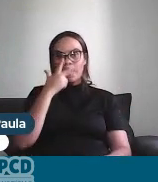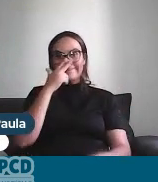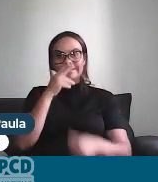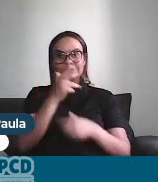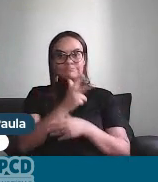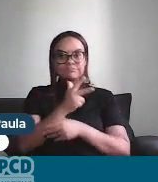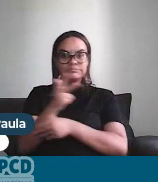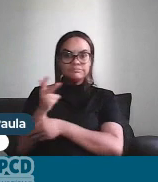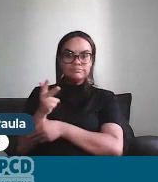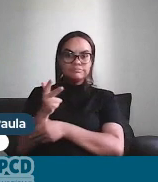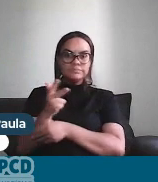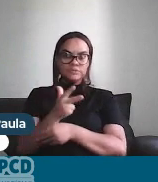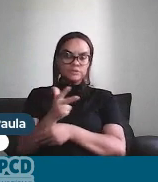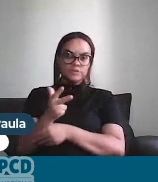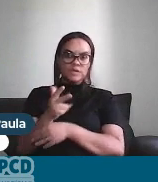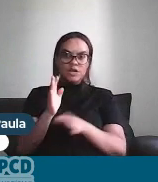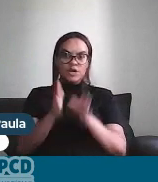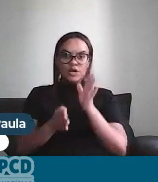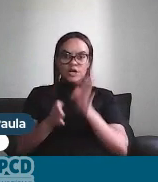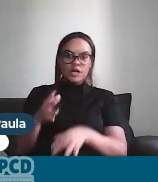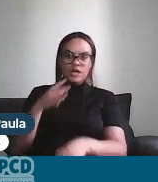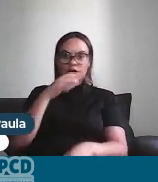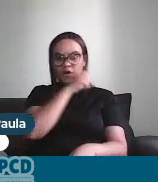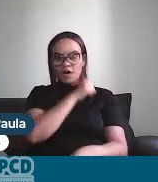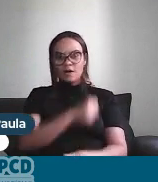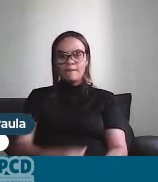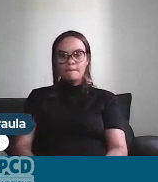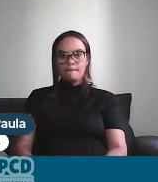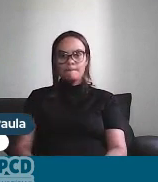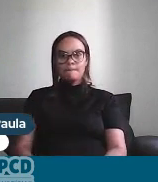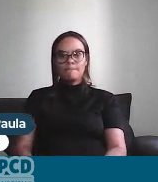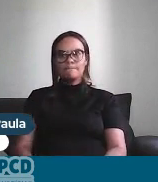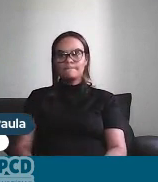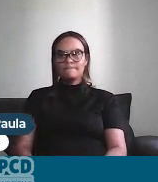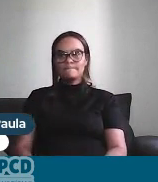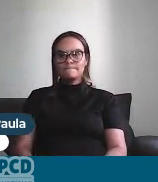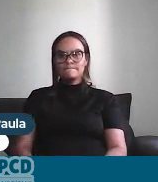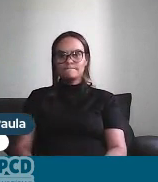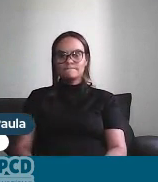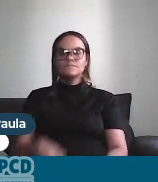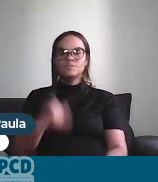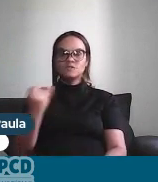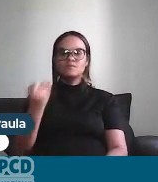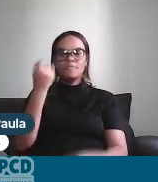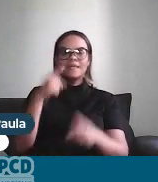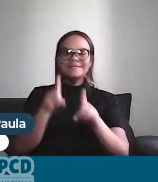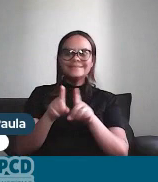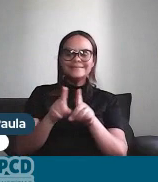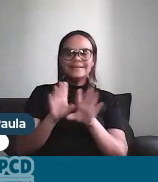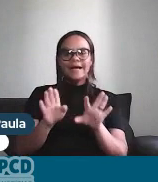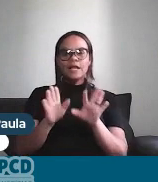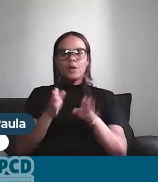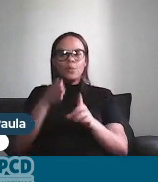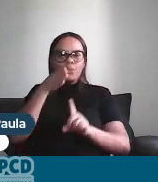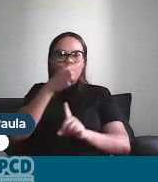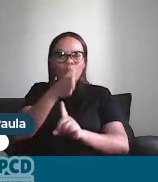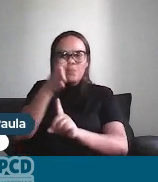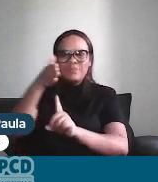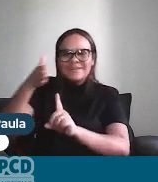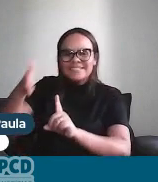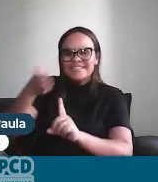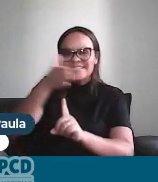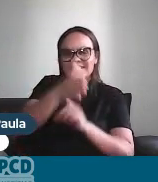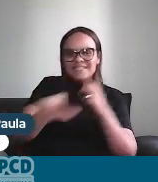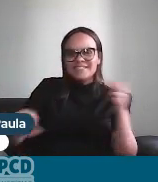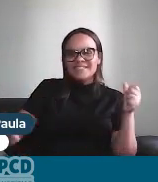não de um instantâneo, de um retrato apenas. Mas o retrato é importante porque vai nos orientar a